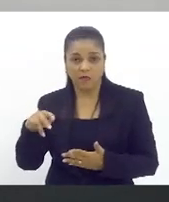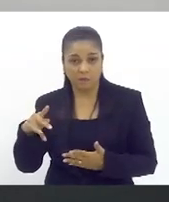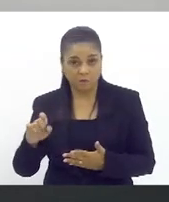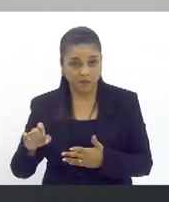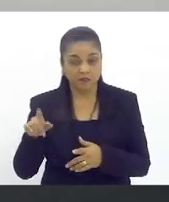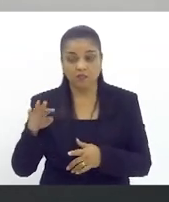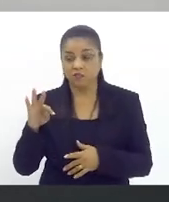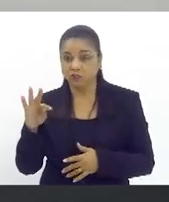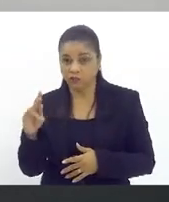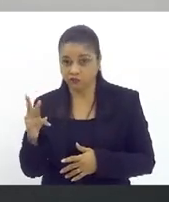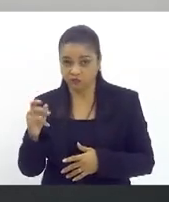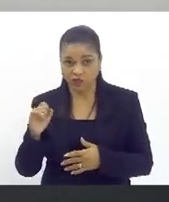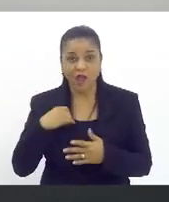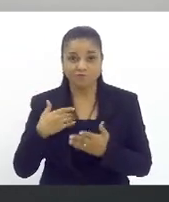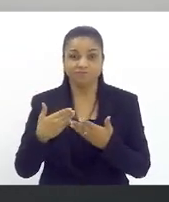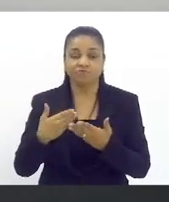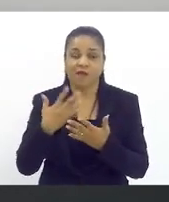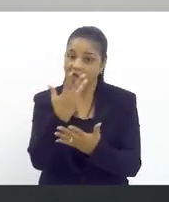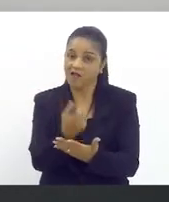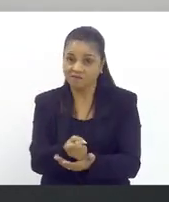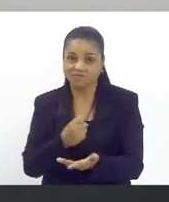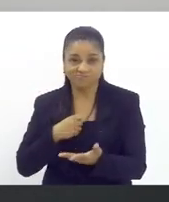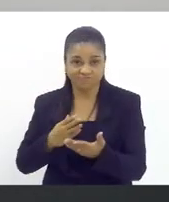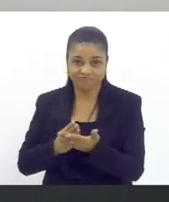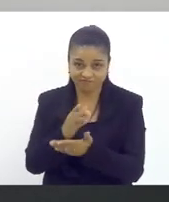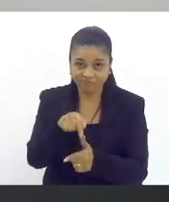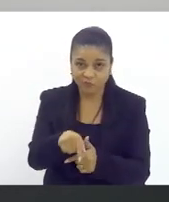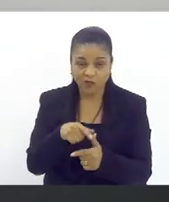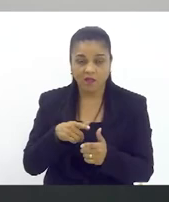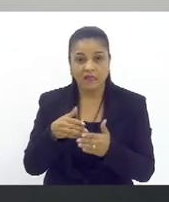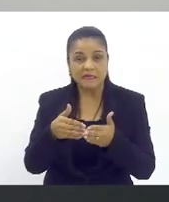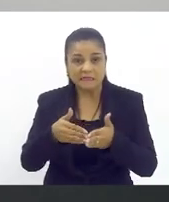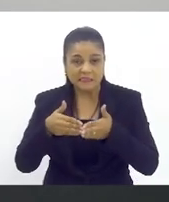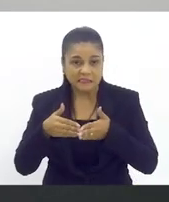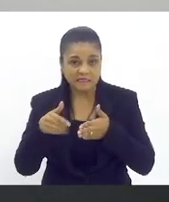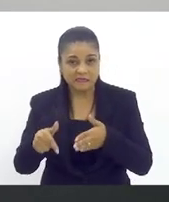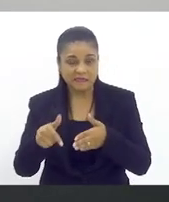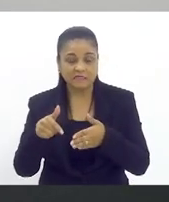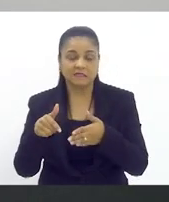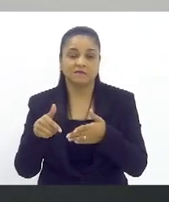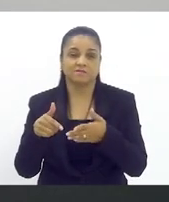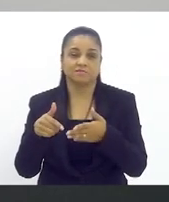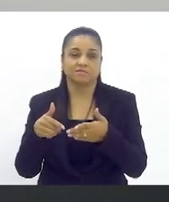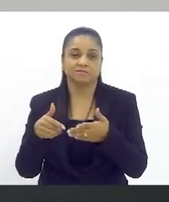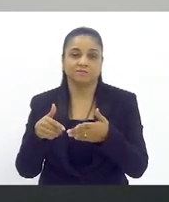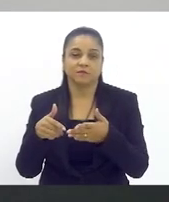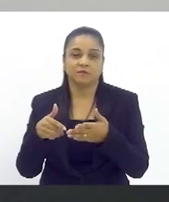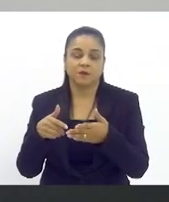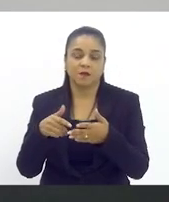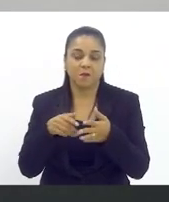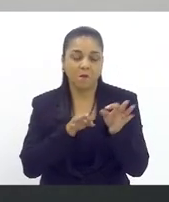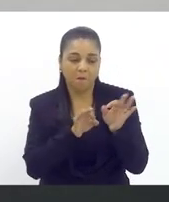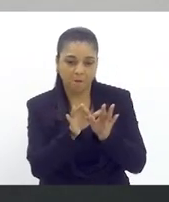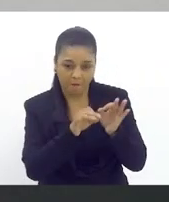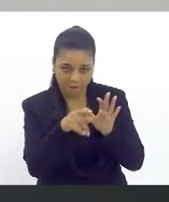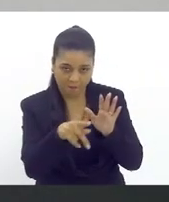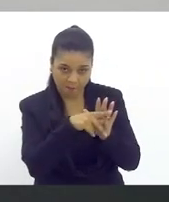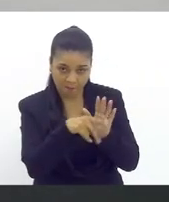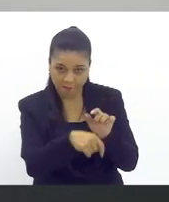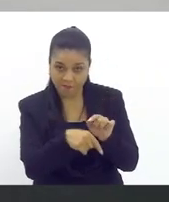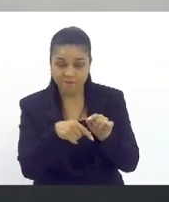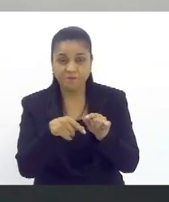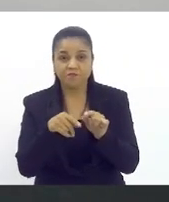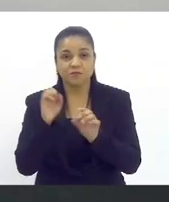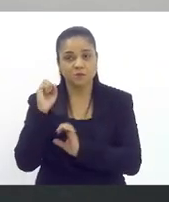de que nos licenciamentos dos Empreendimentos florestais que a gente não Condena ao